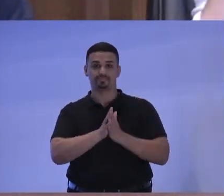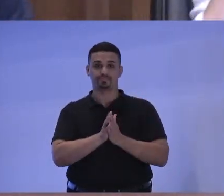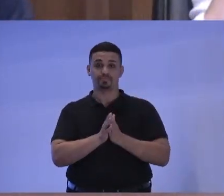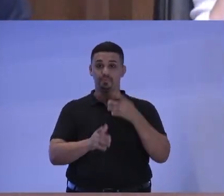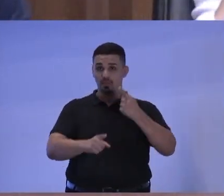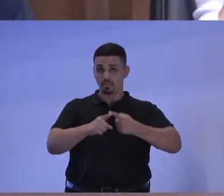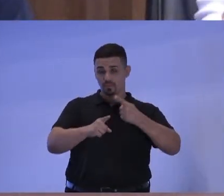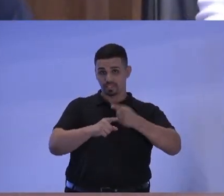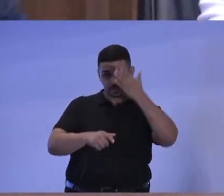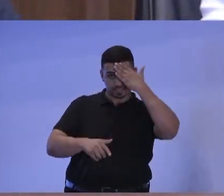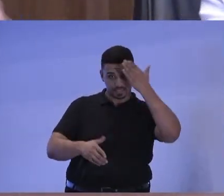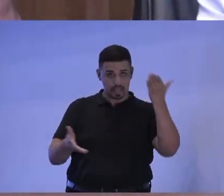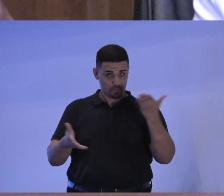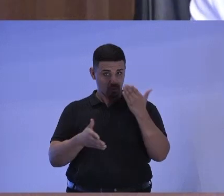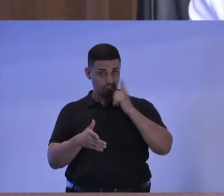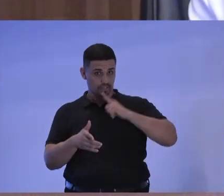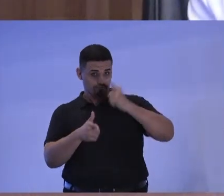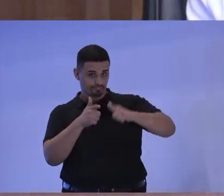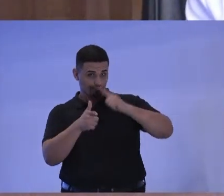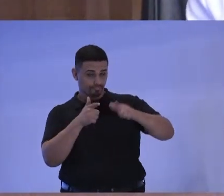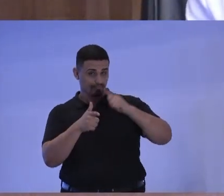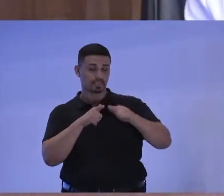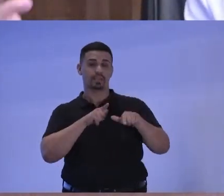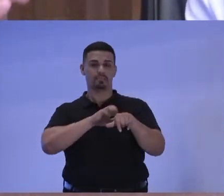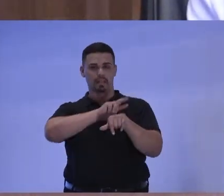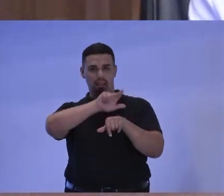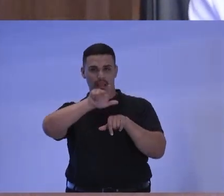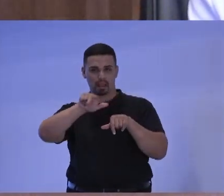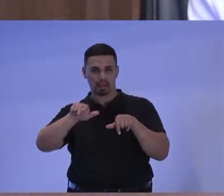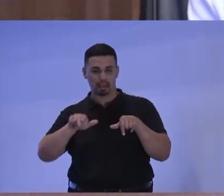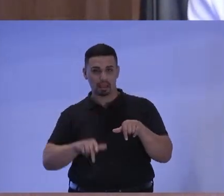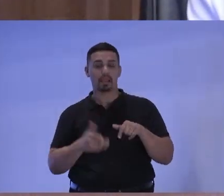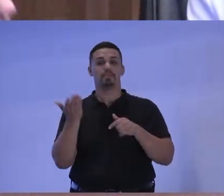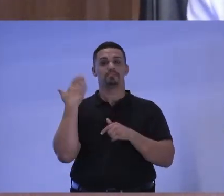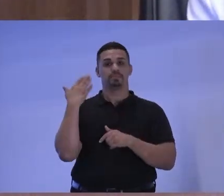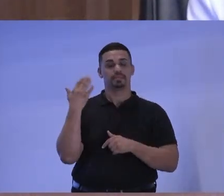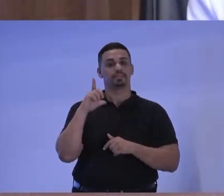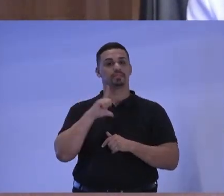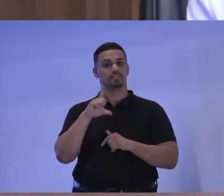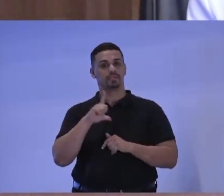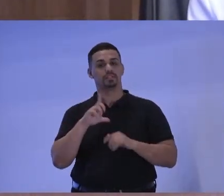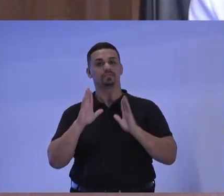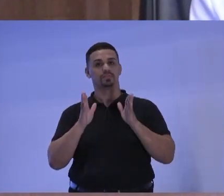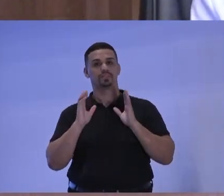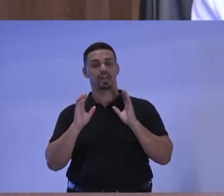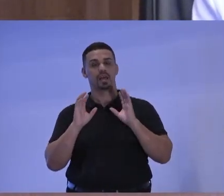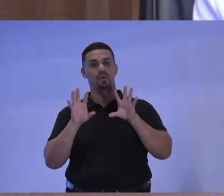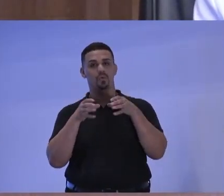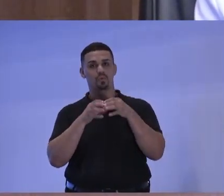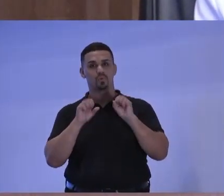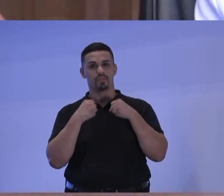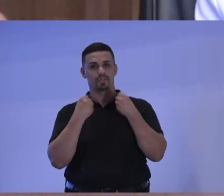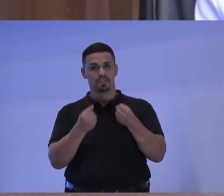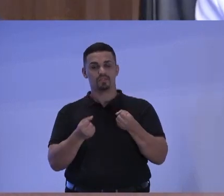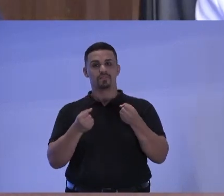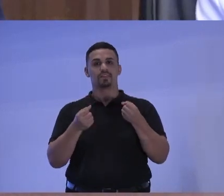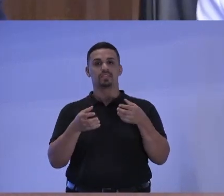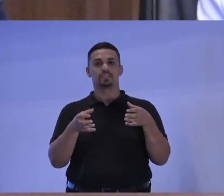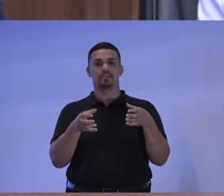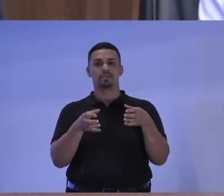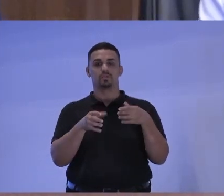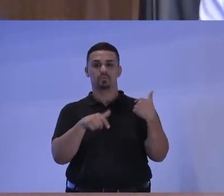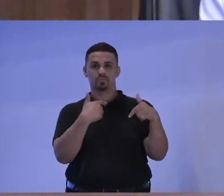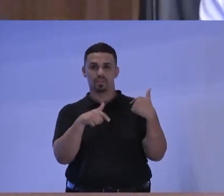saúde pública do Distrito Federal, inclusive nós tivemos aí na linha de frente em defesa das condições de trabalho para a classe médica. Ano passado teve uma